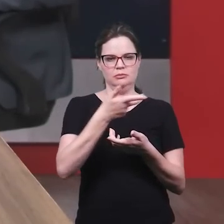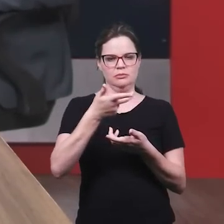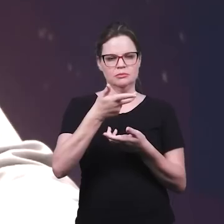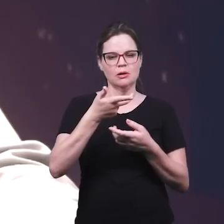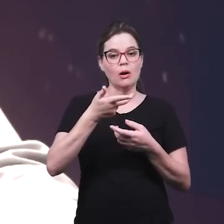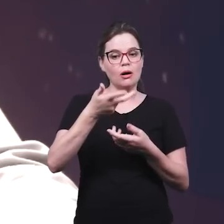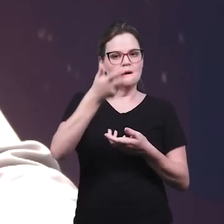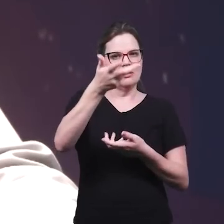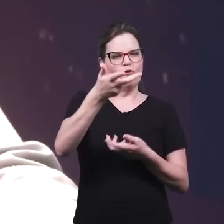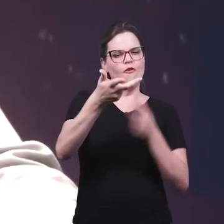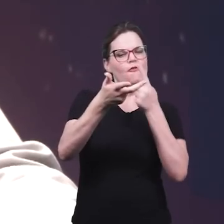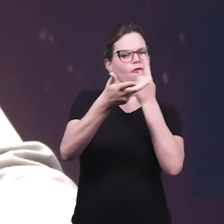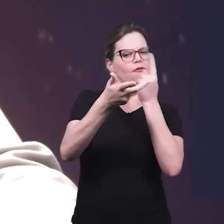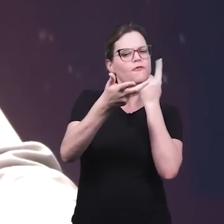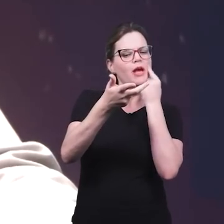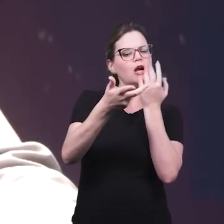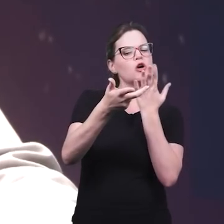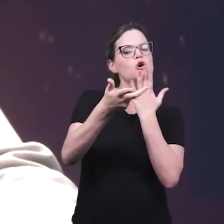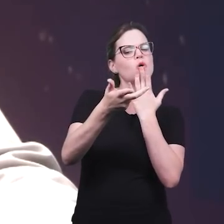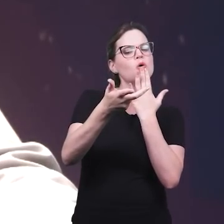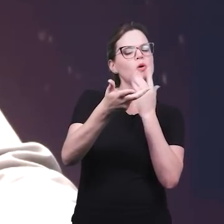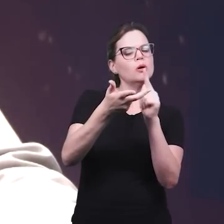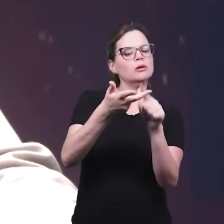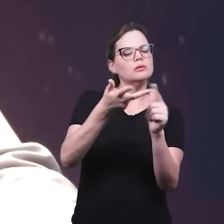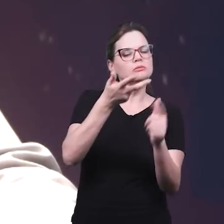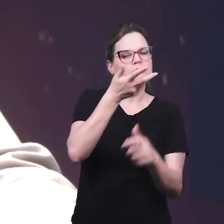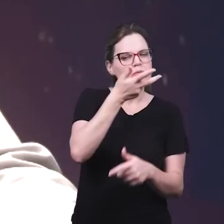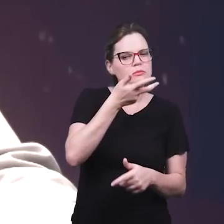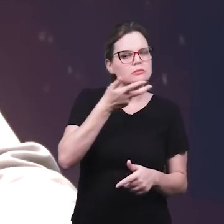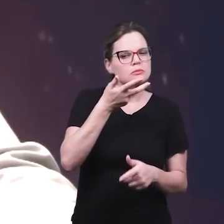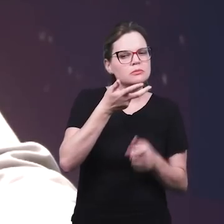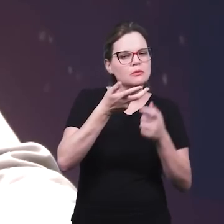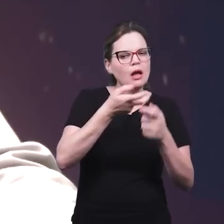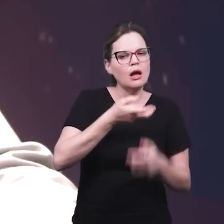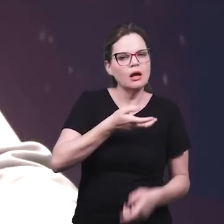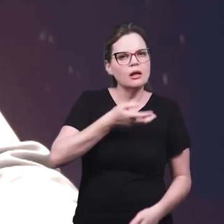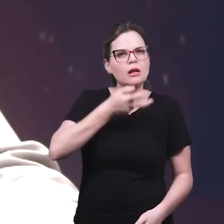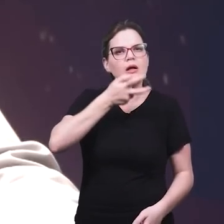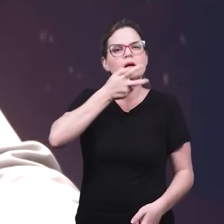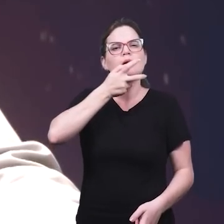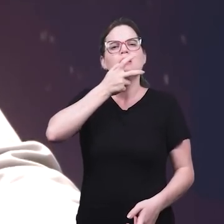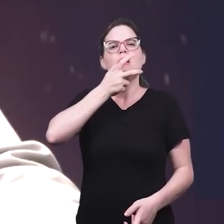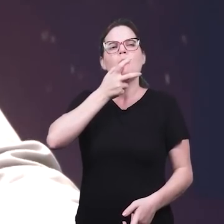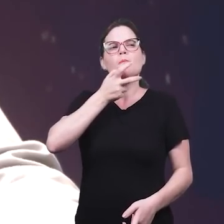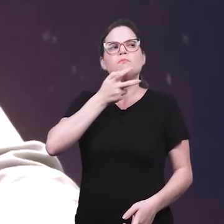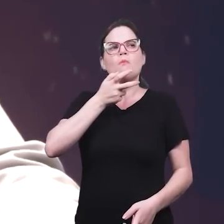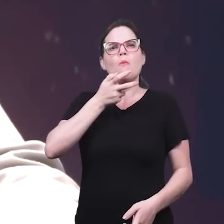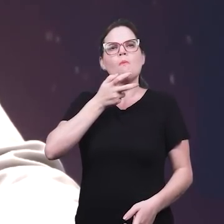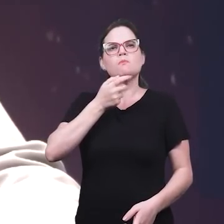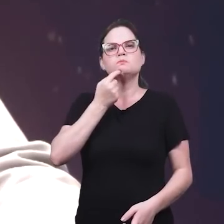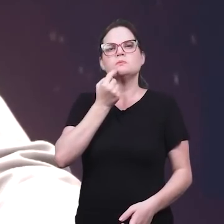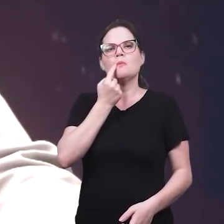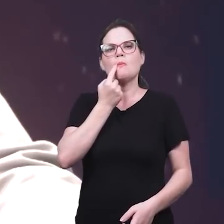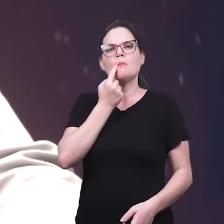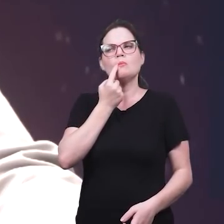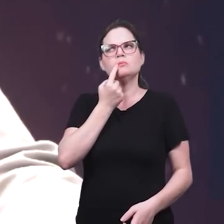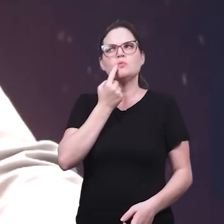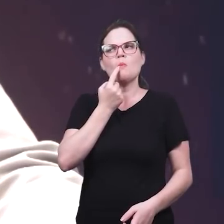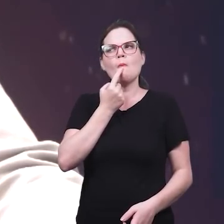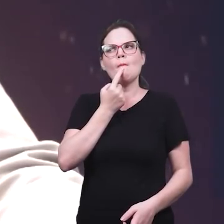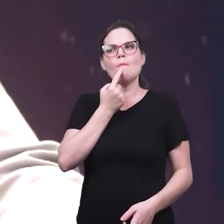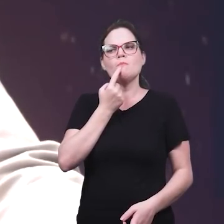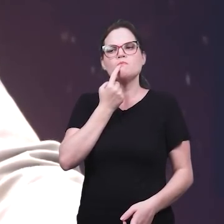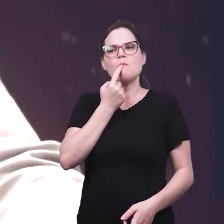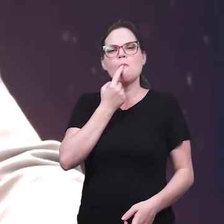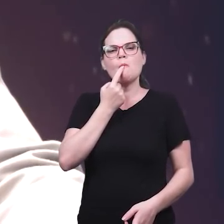o interessante é que depois que ele engole o vinho, depois que ele engole o líquido, quanto mais tempo o gosto ficar na boca, melhor é o